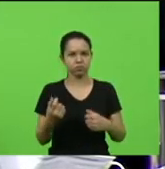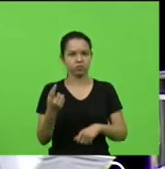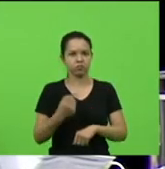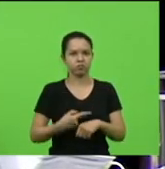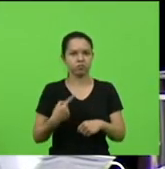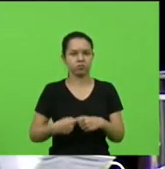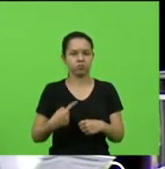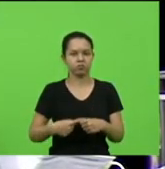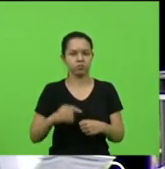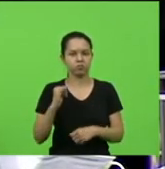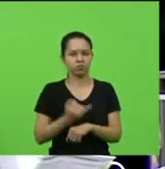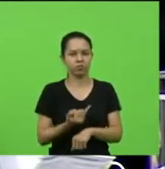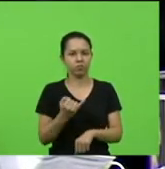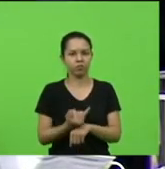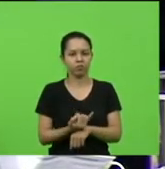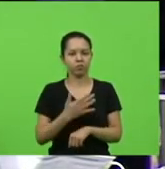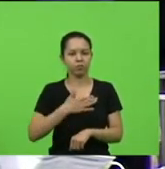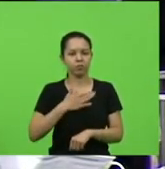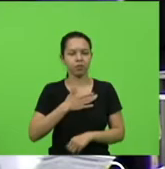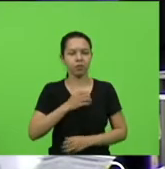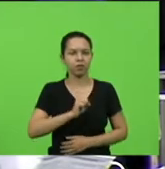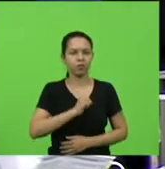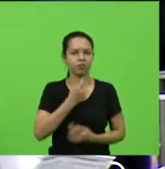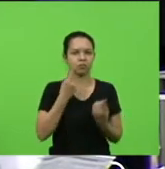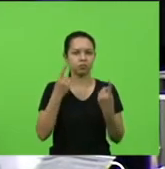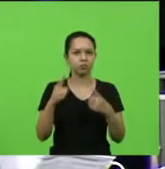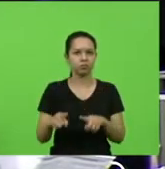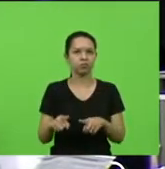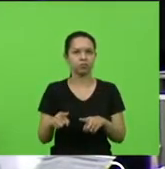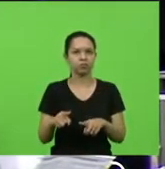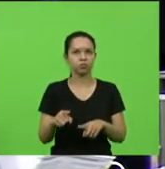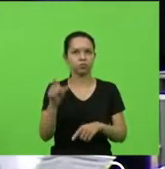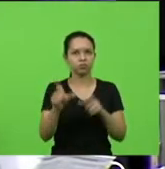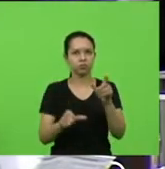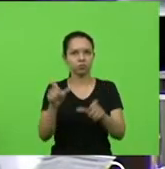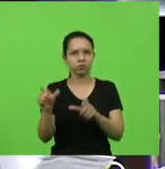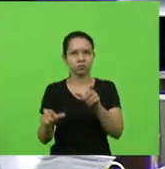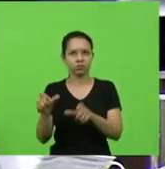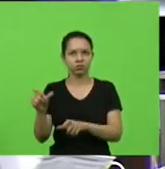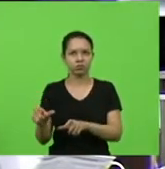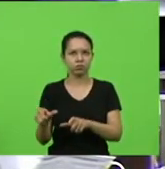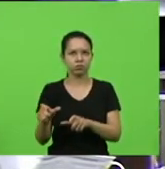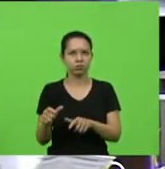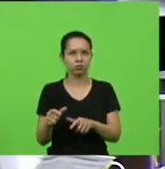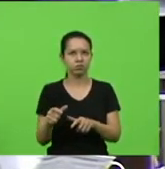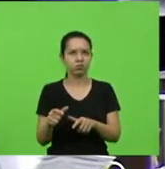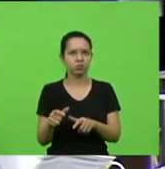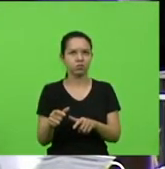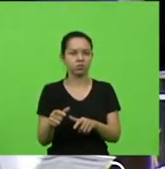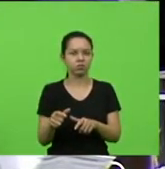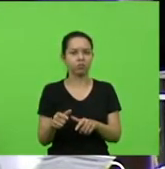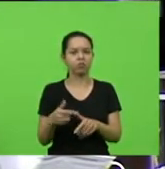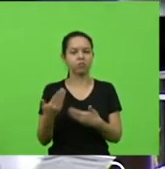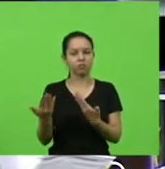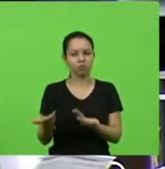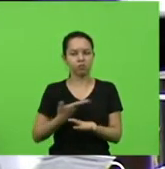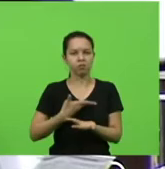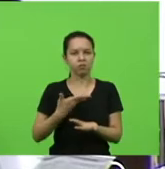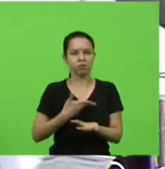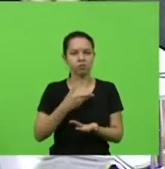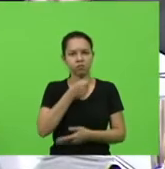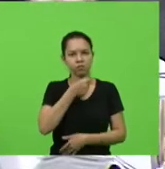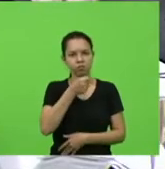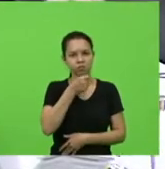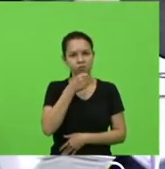Então, portanto, fica aqui o meu repúdio às pessoas que fizeram esse tipo de tratamento, aos meus colegas jornalistas ali de